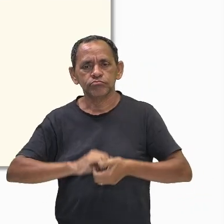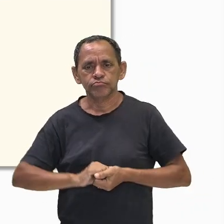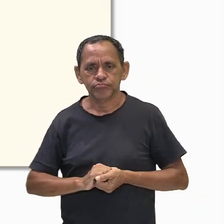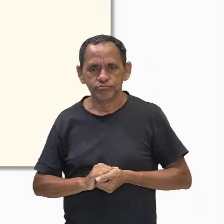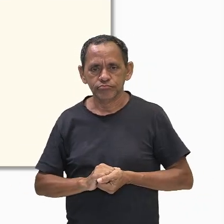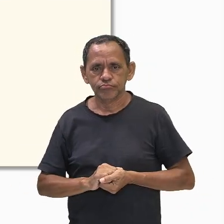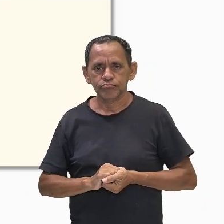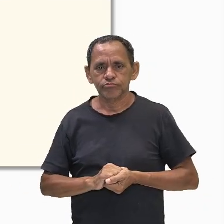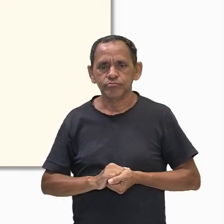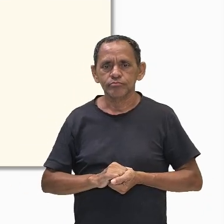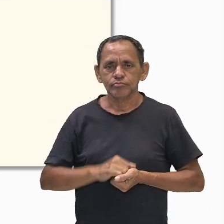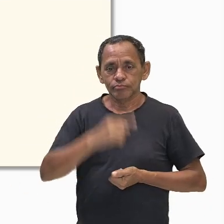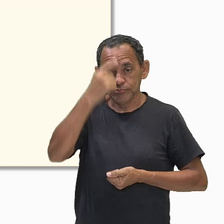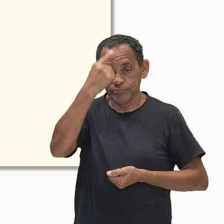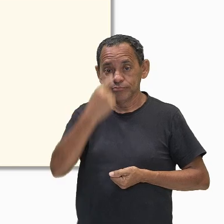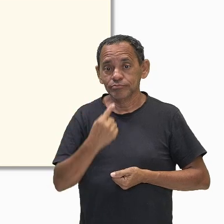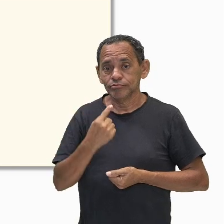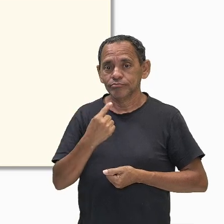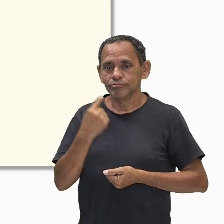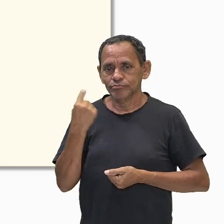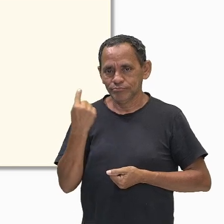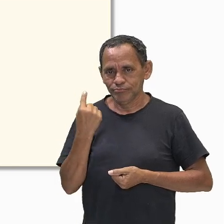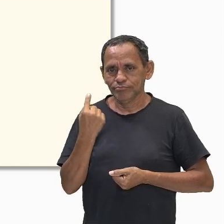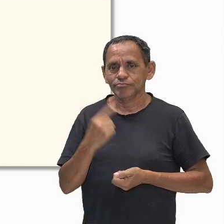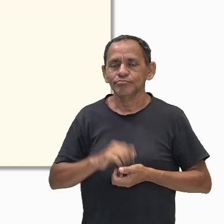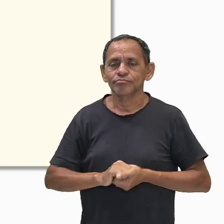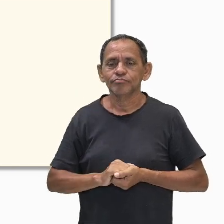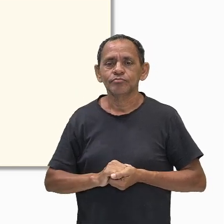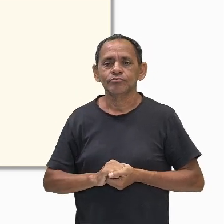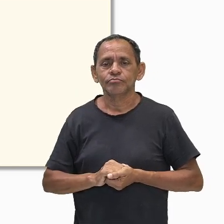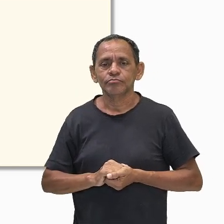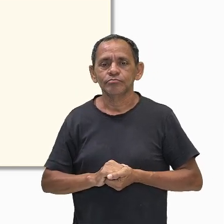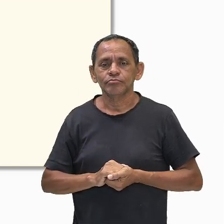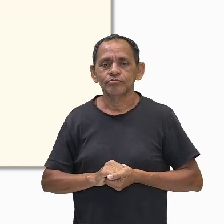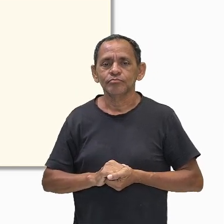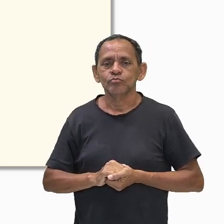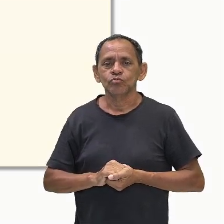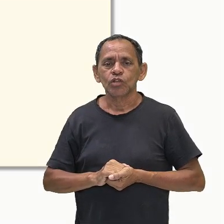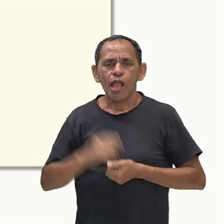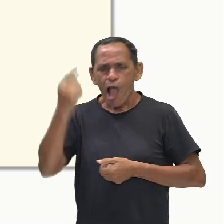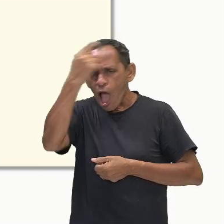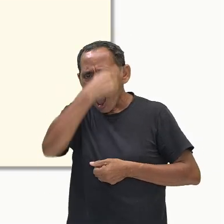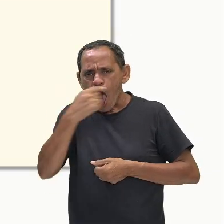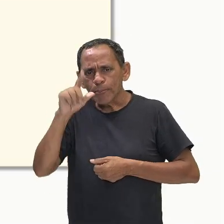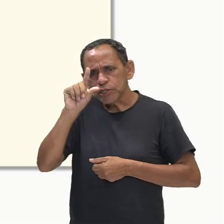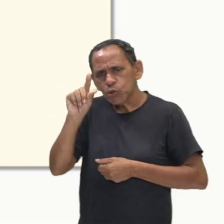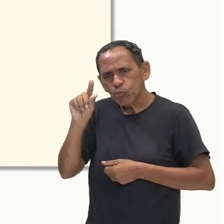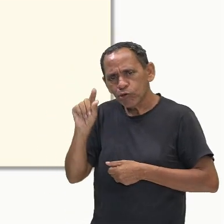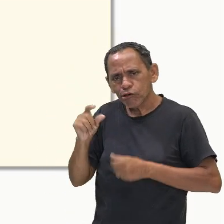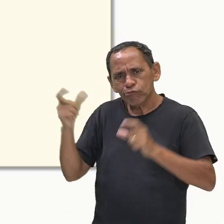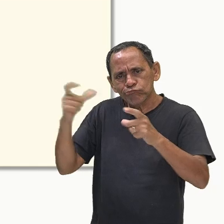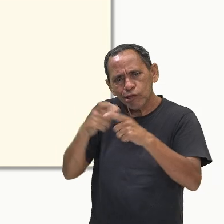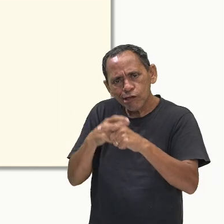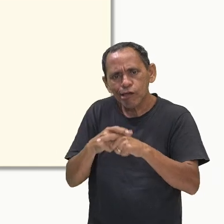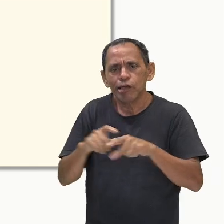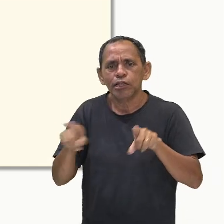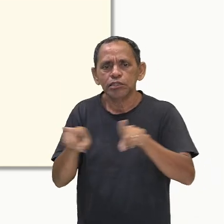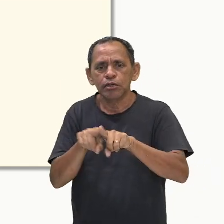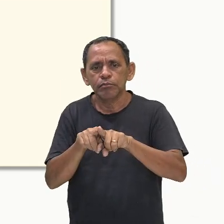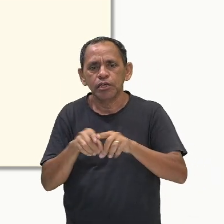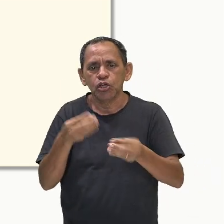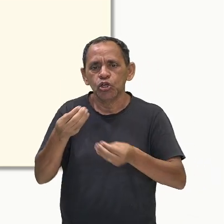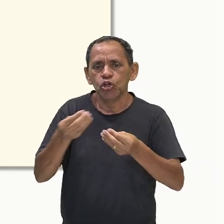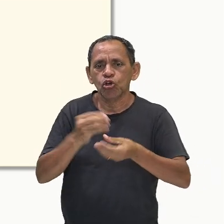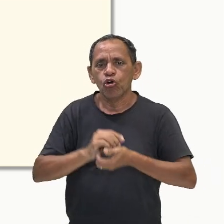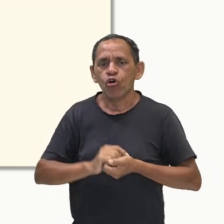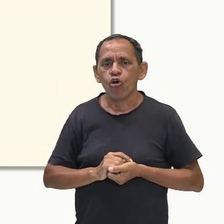rapidinho. As características, olha aí, cabeça pequena, pregas epicânticas na região mais interna